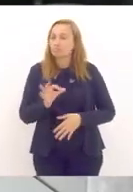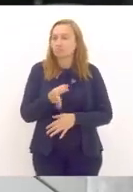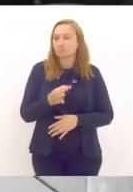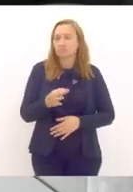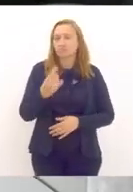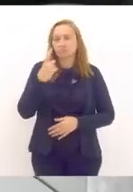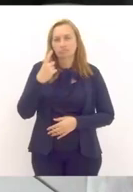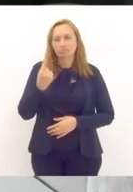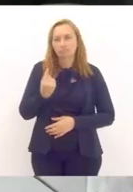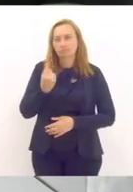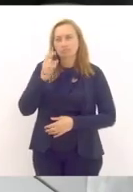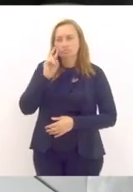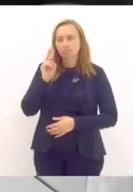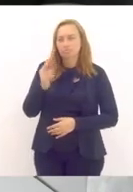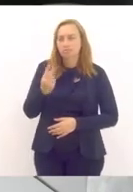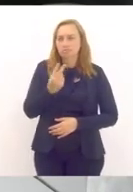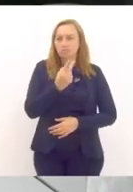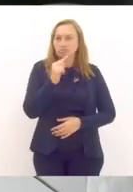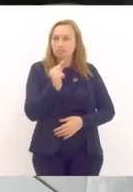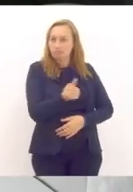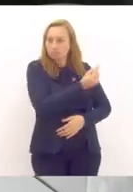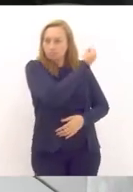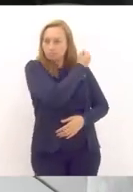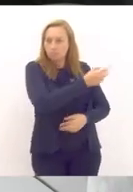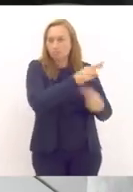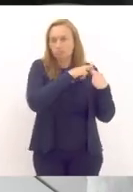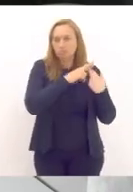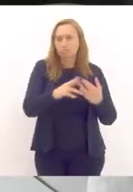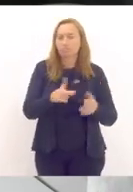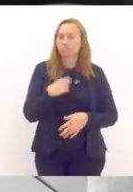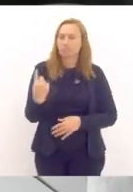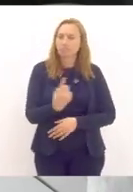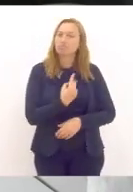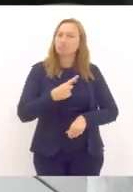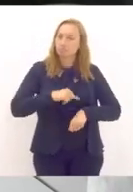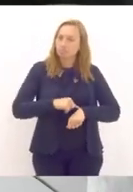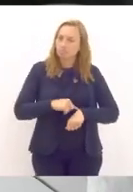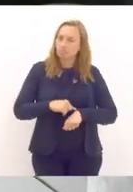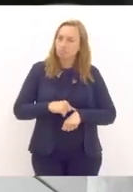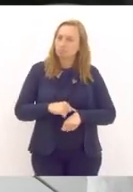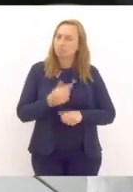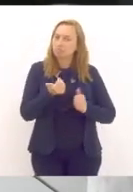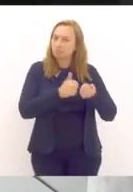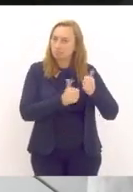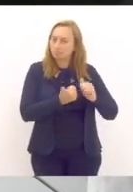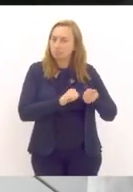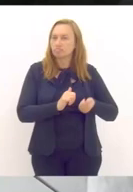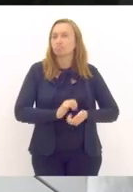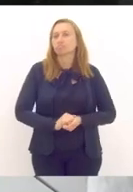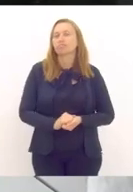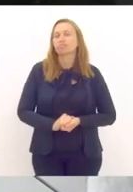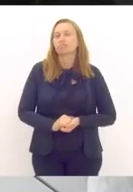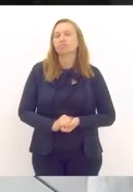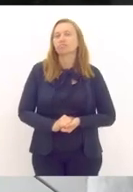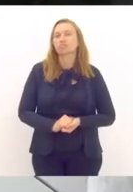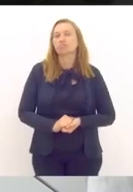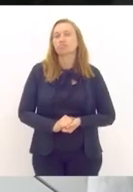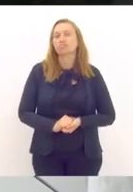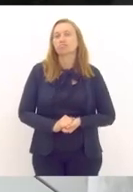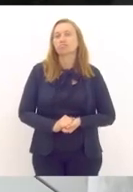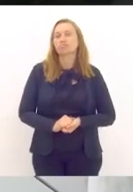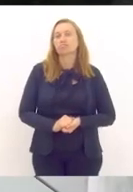para trás traz uma responsabilidade para todos nós nesse momento de avaliação. E aí é